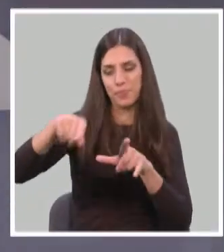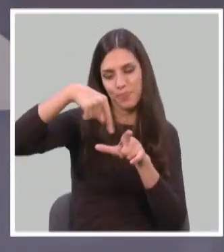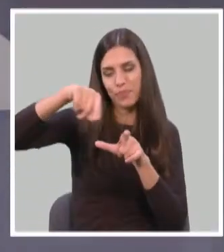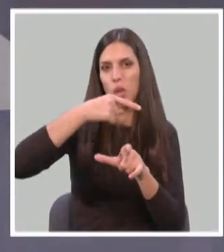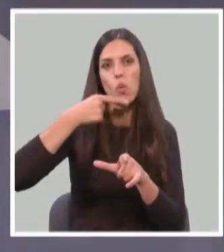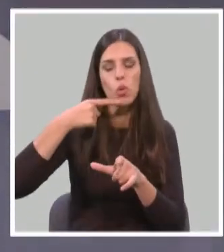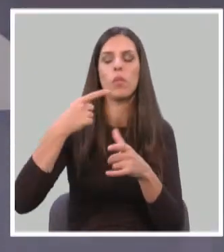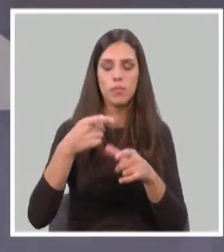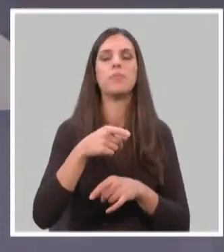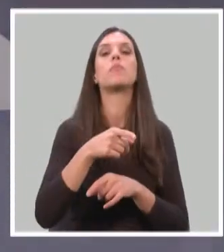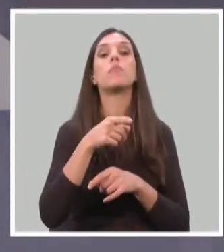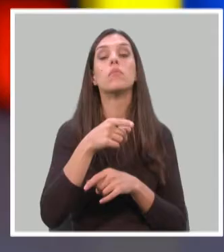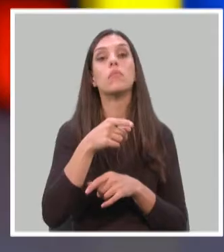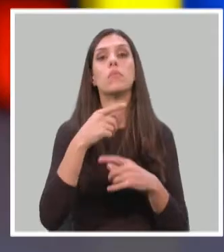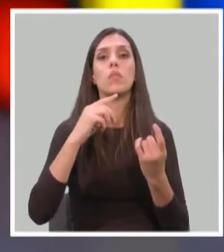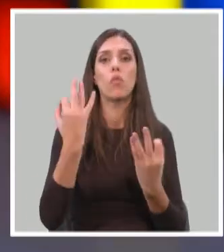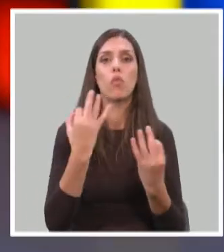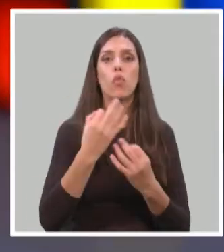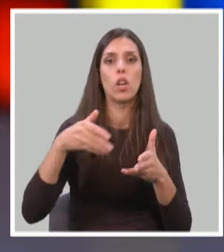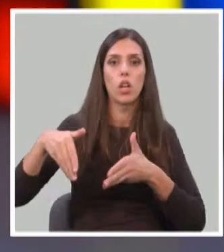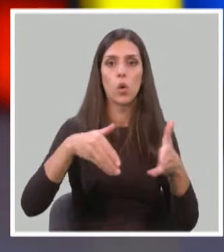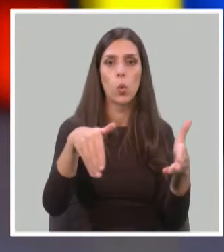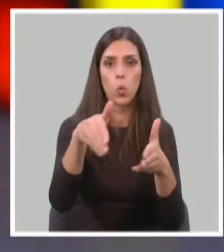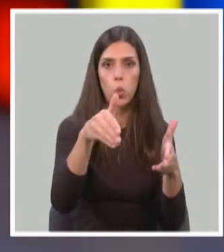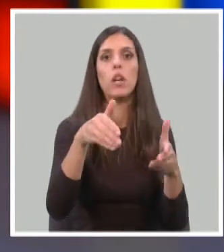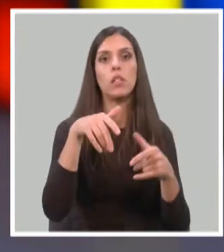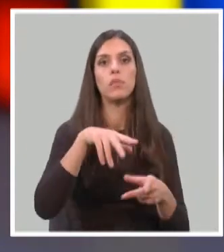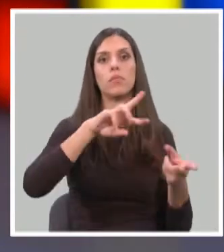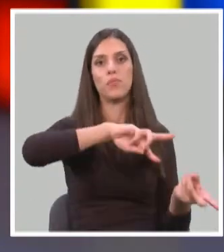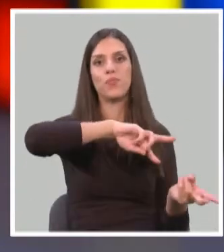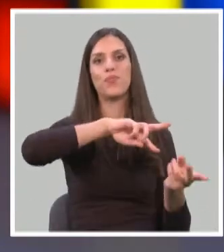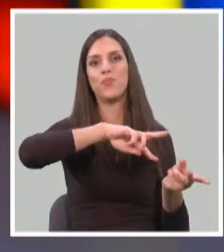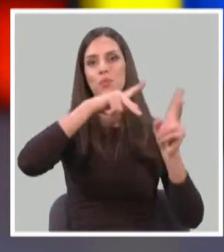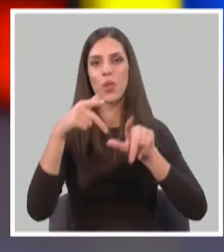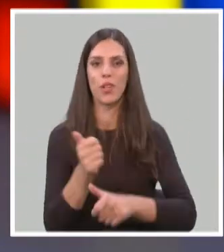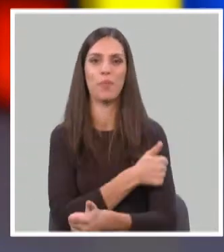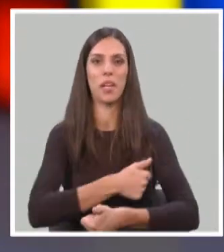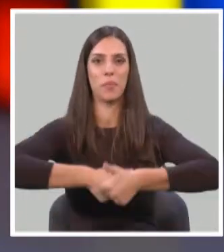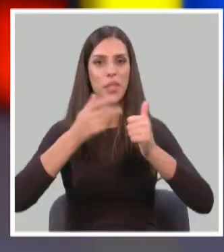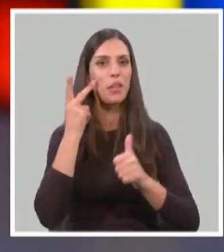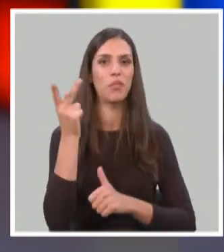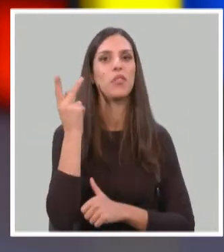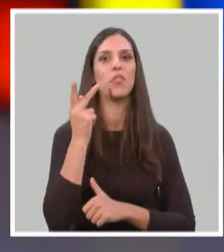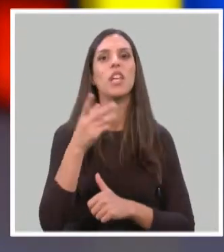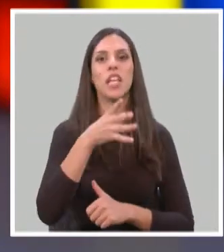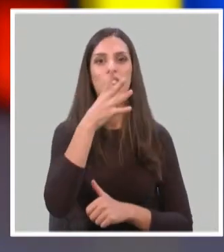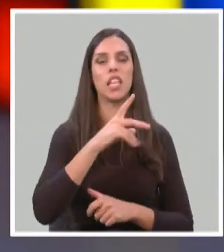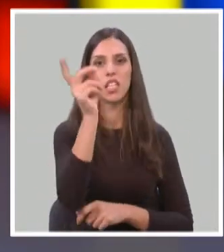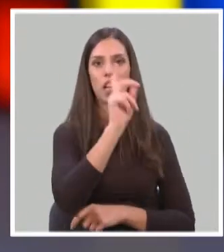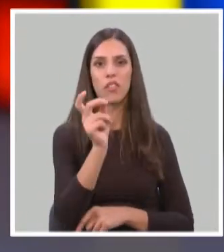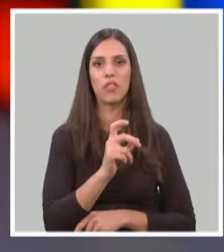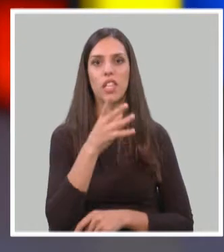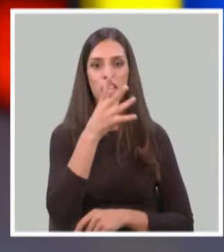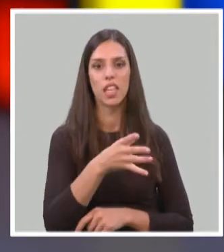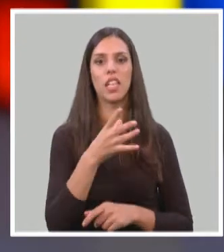Uma transversal à Rua dos Choeiros, para onde foi viver quando veio para a capital. Há um grafite que diz tudo na vida